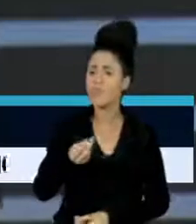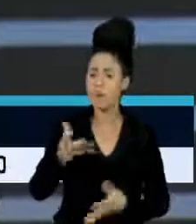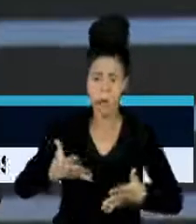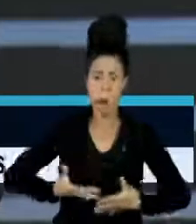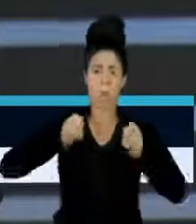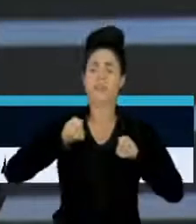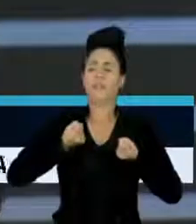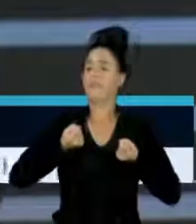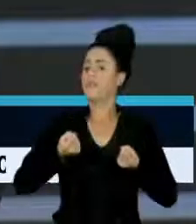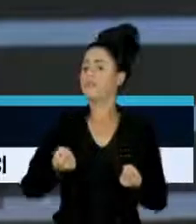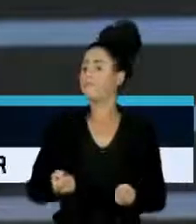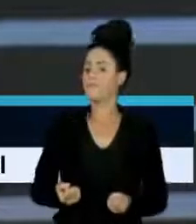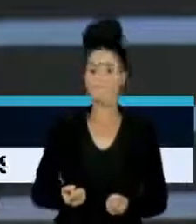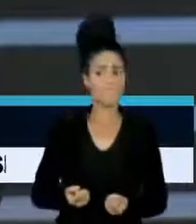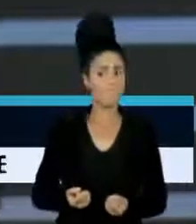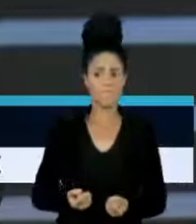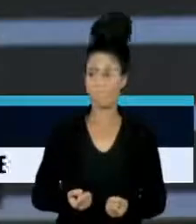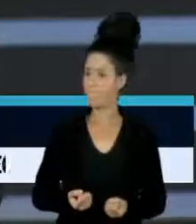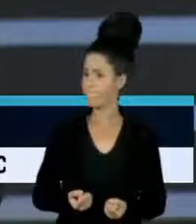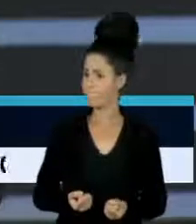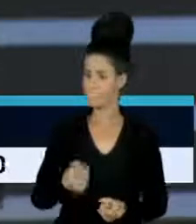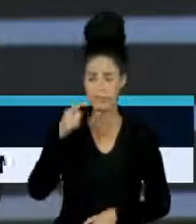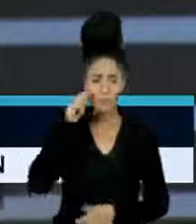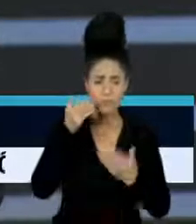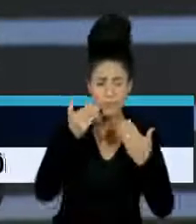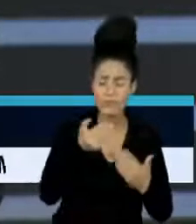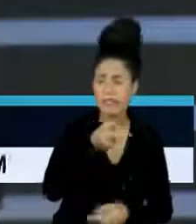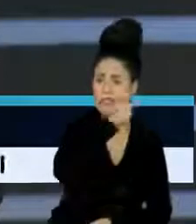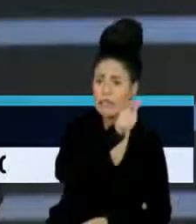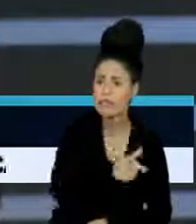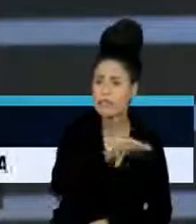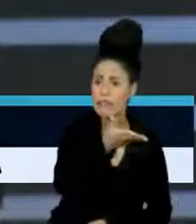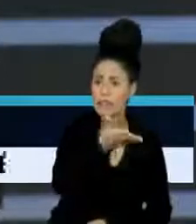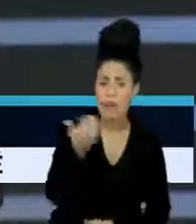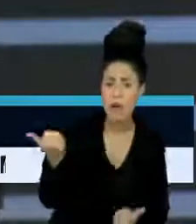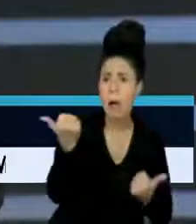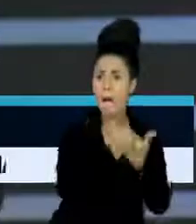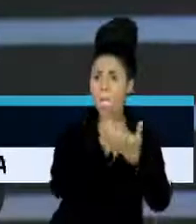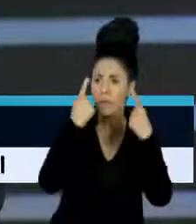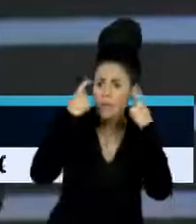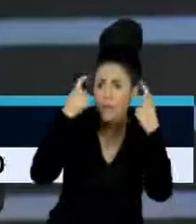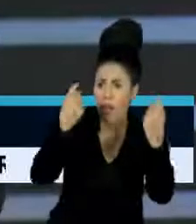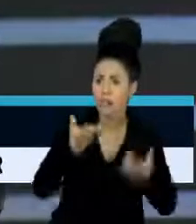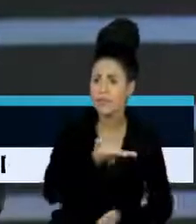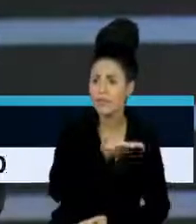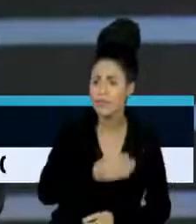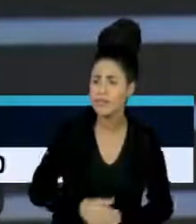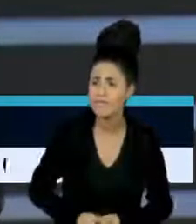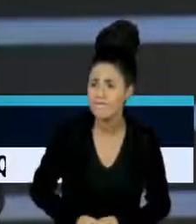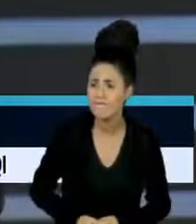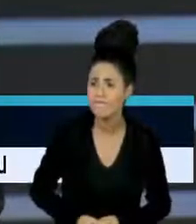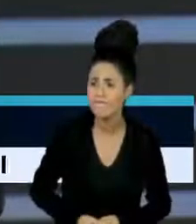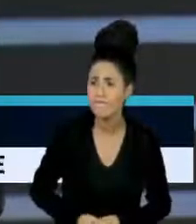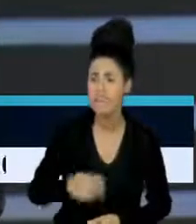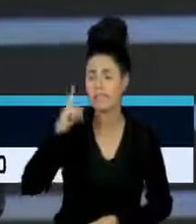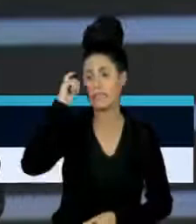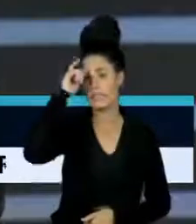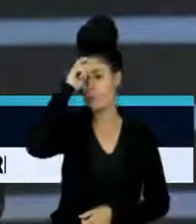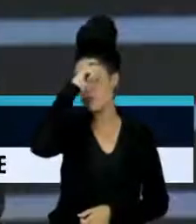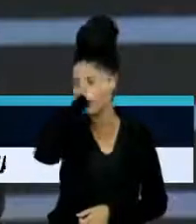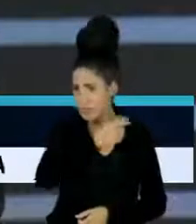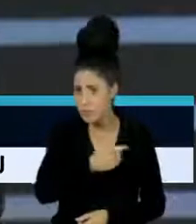que isto ocorra. Agora, ele também desaparelhou o Estado brasileiro para